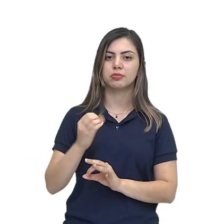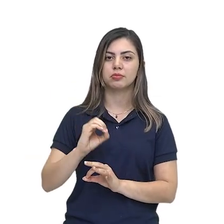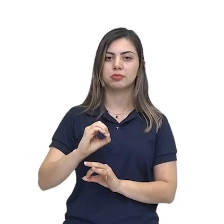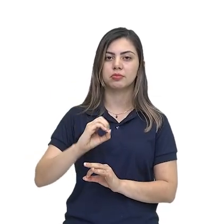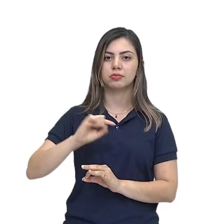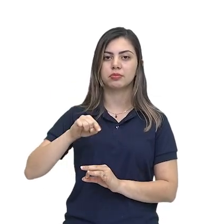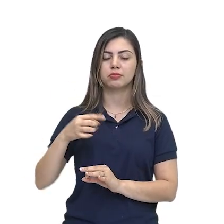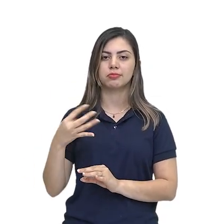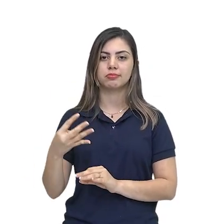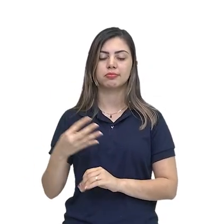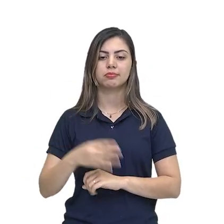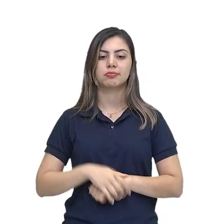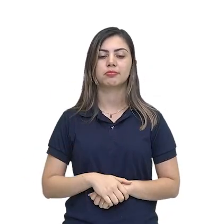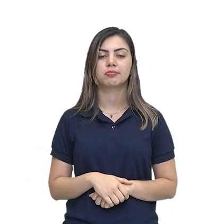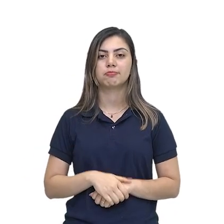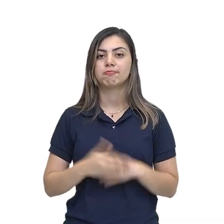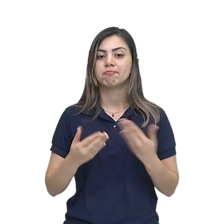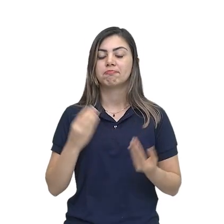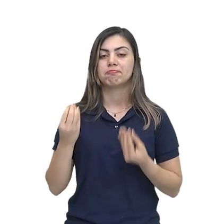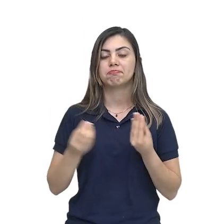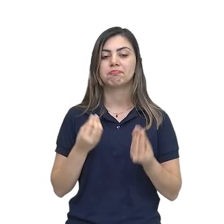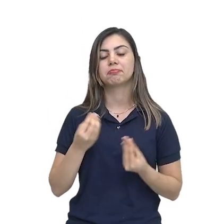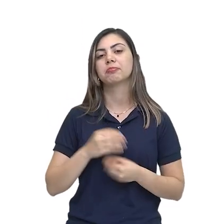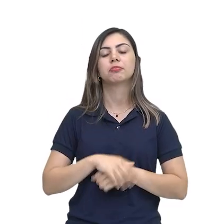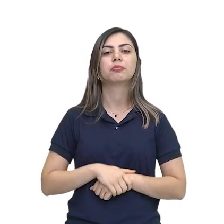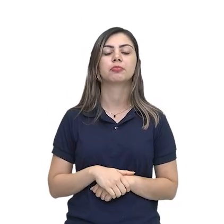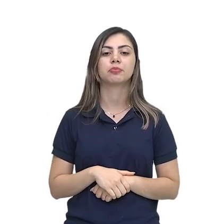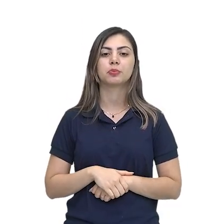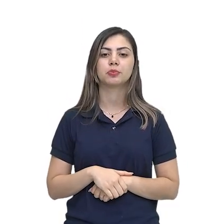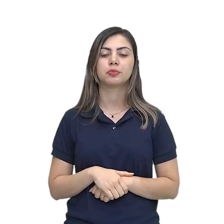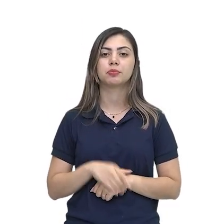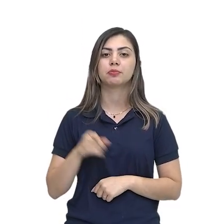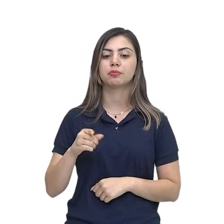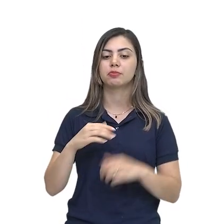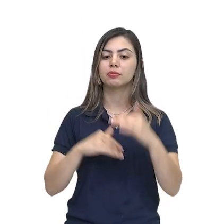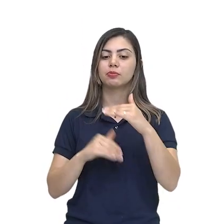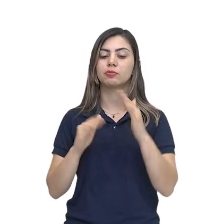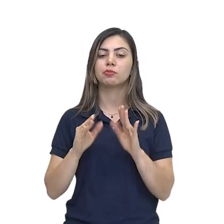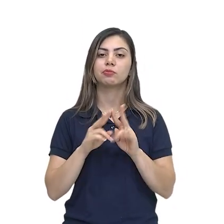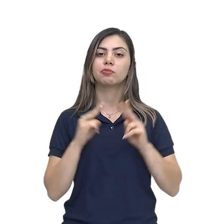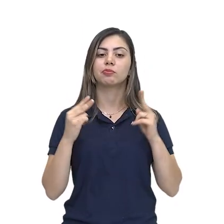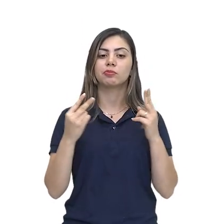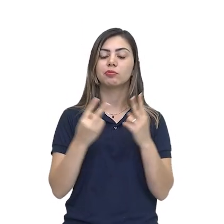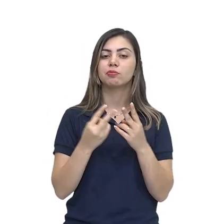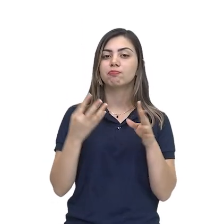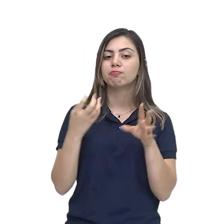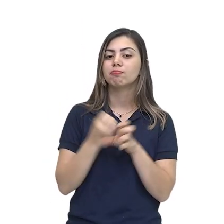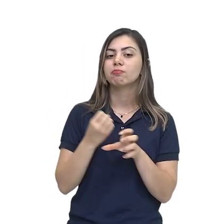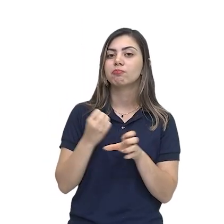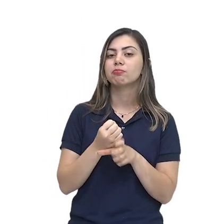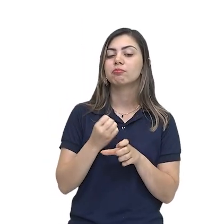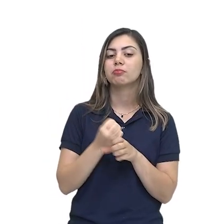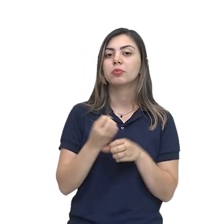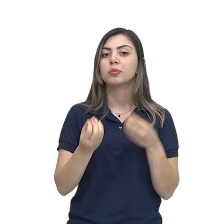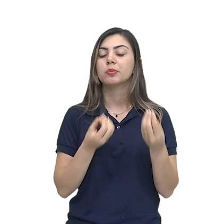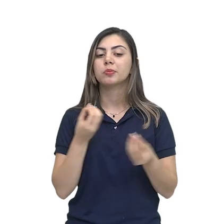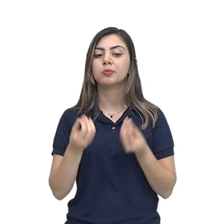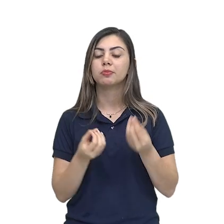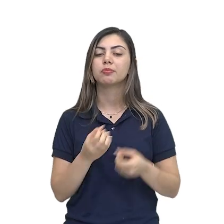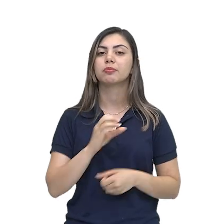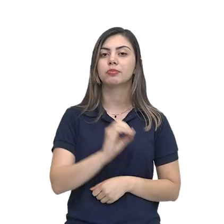0,4. Portanto, certo? O volume, né, deste cubo vai ficar, olha,